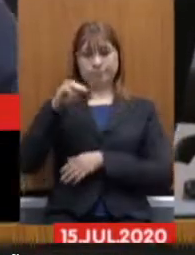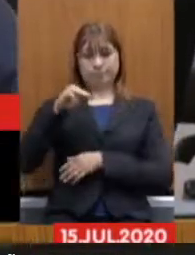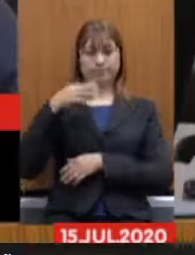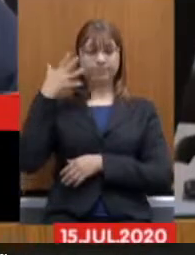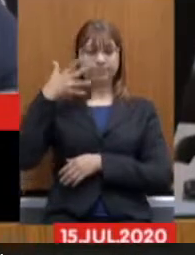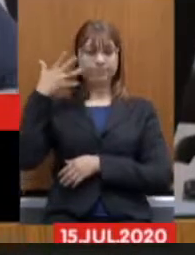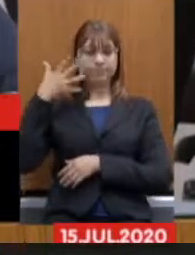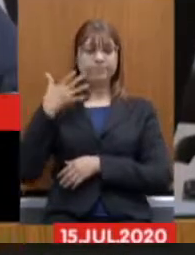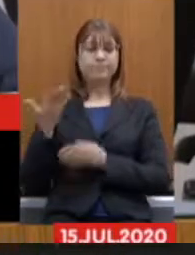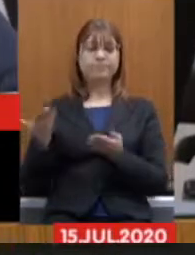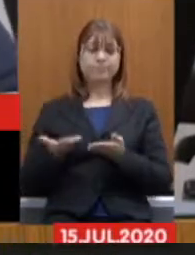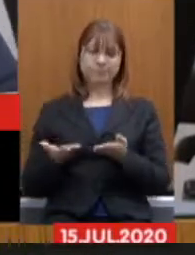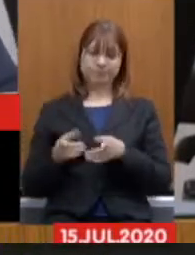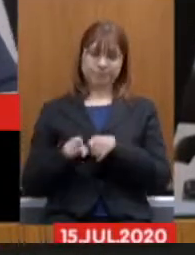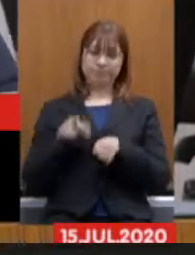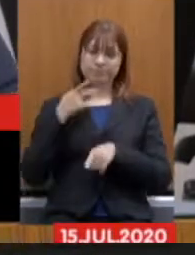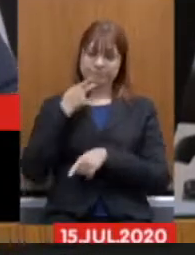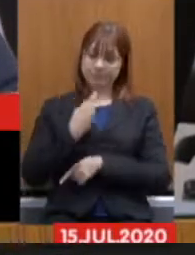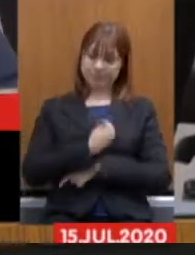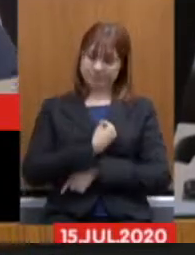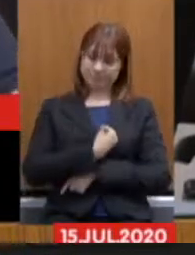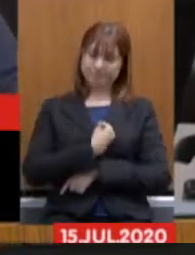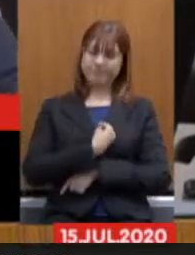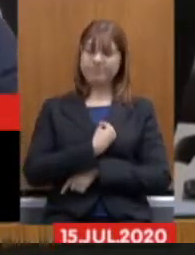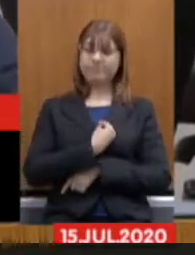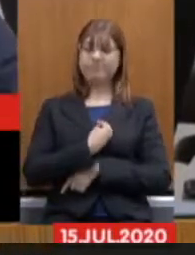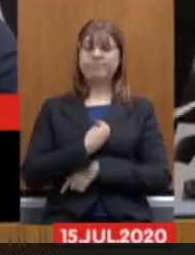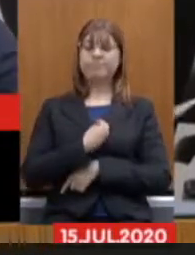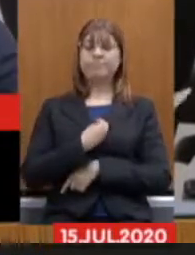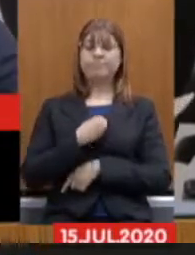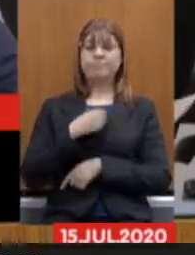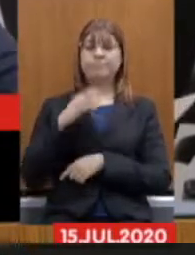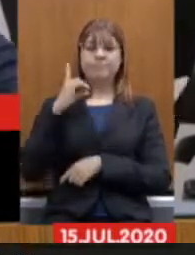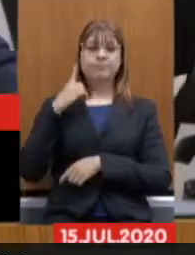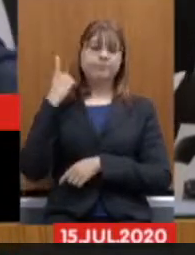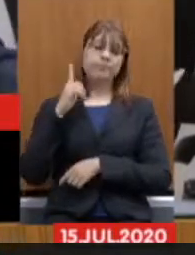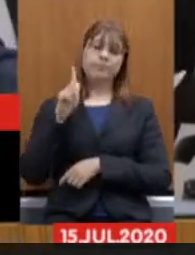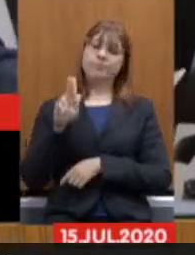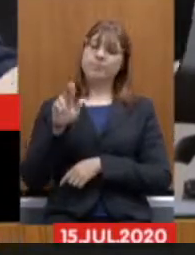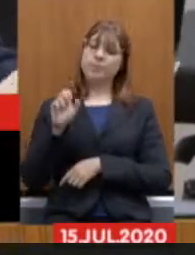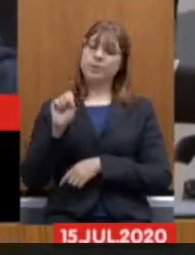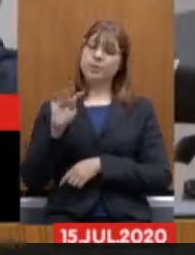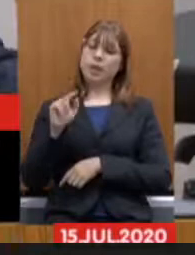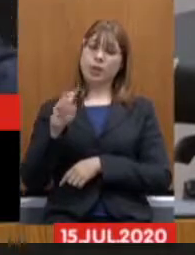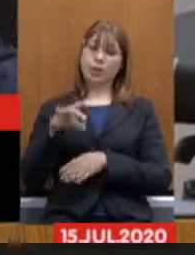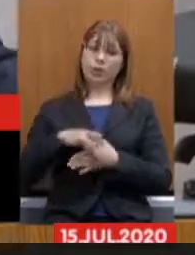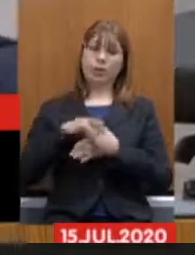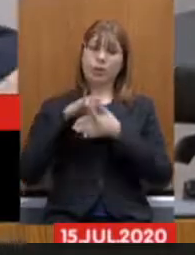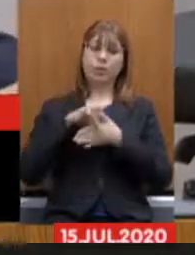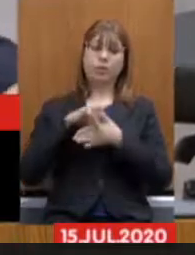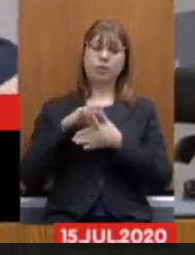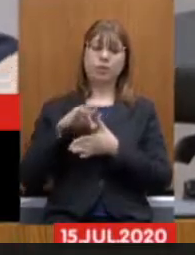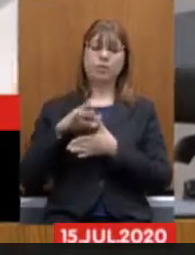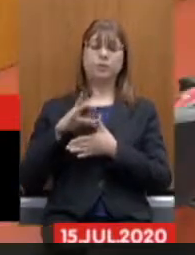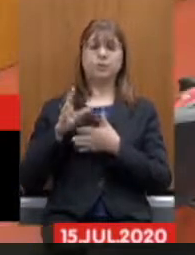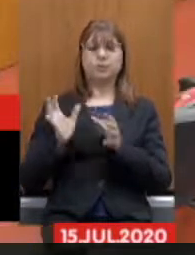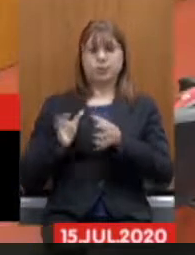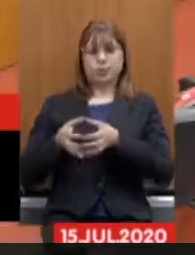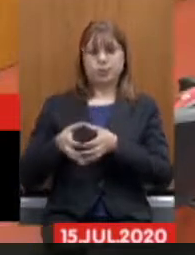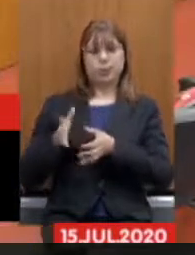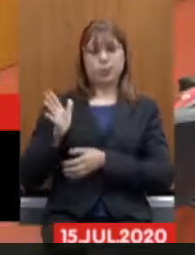conosco deputado gustavo valadares líder do bloco 1 eu sou minas